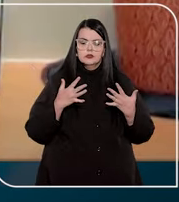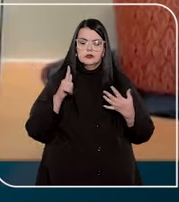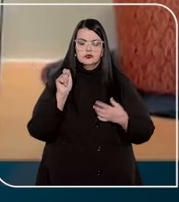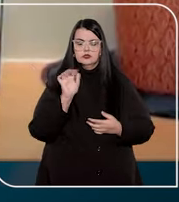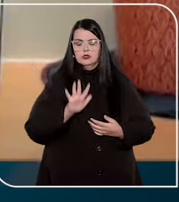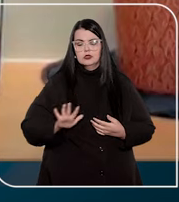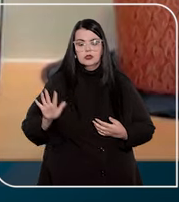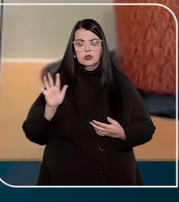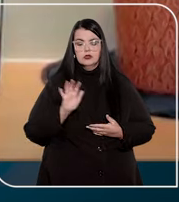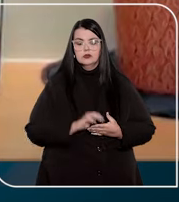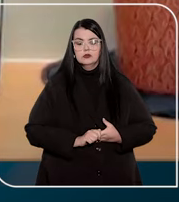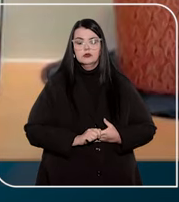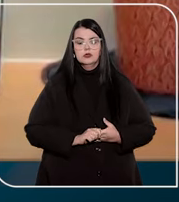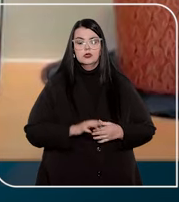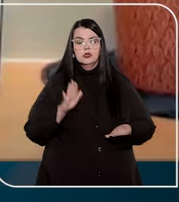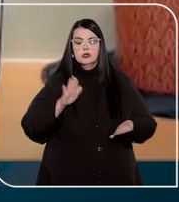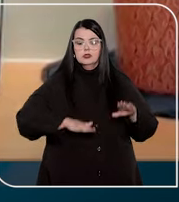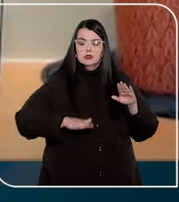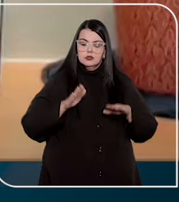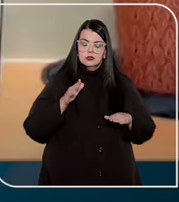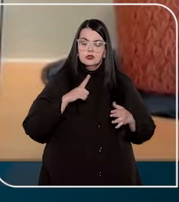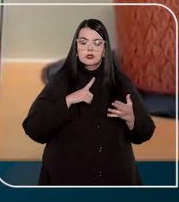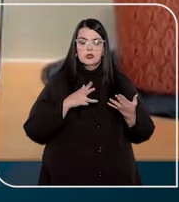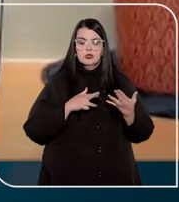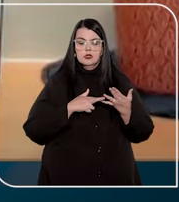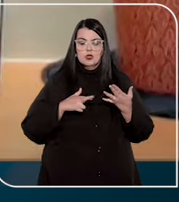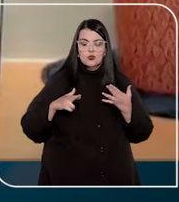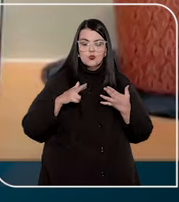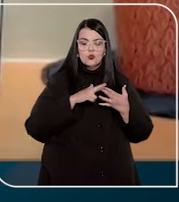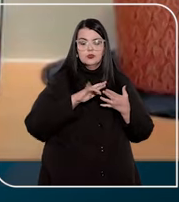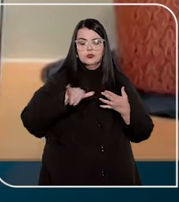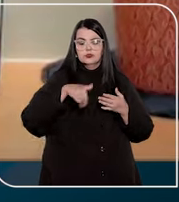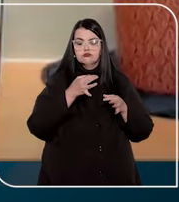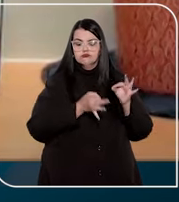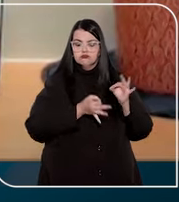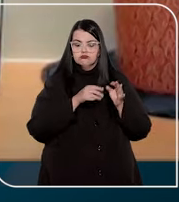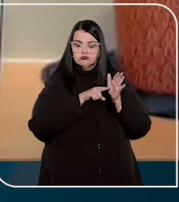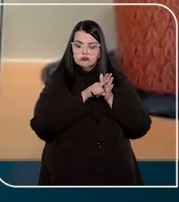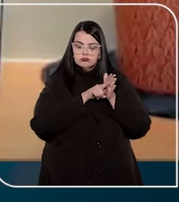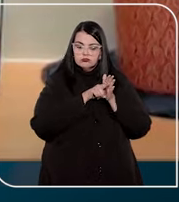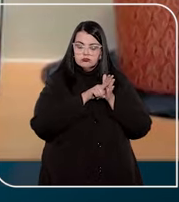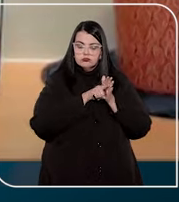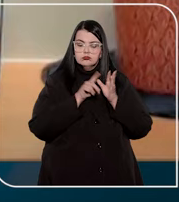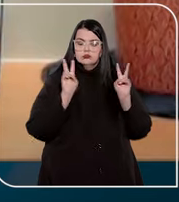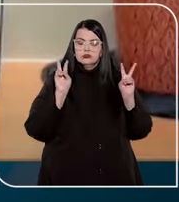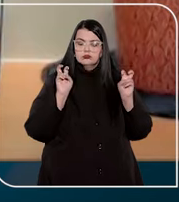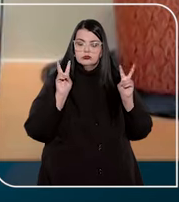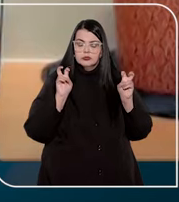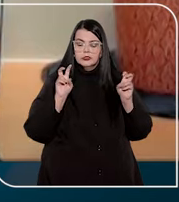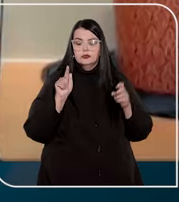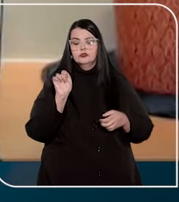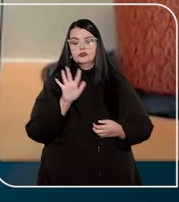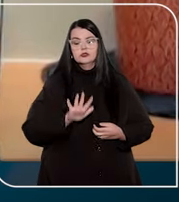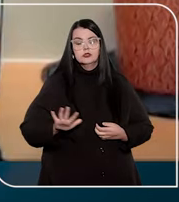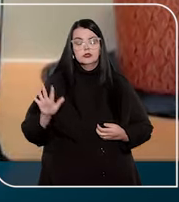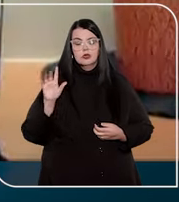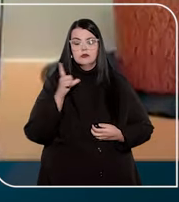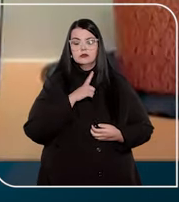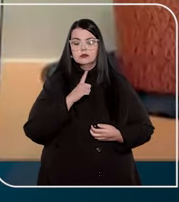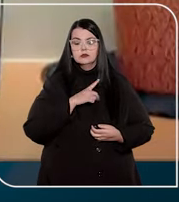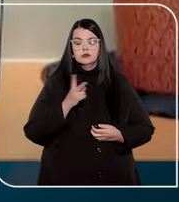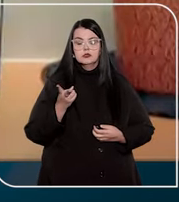geral? Muitas das vezes, o recurso ele é julgado, apreciado, e o tema de repercussão geral só é